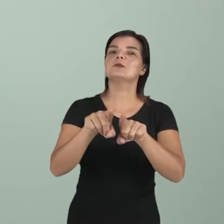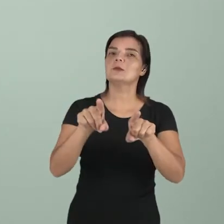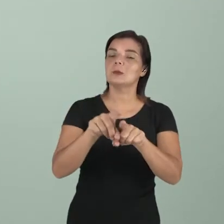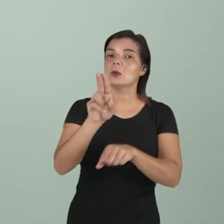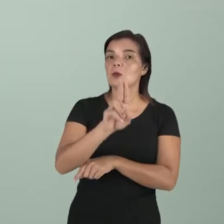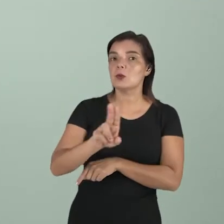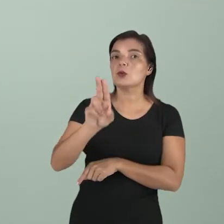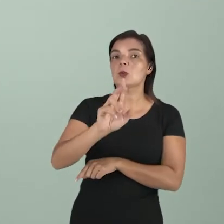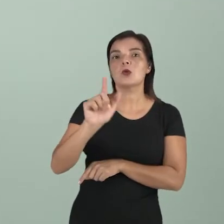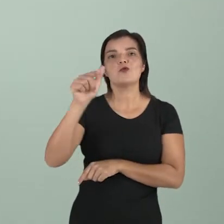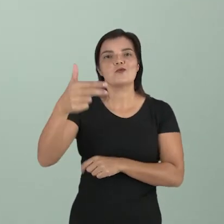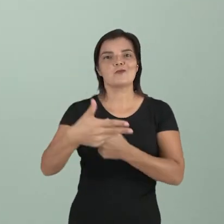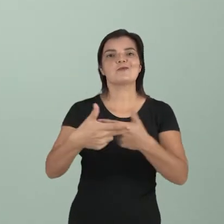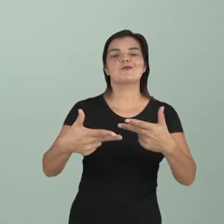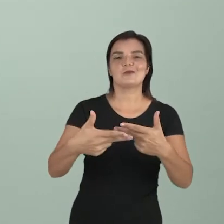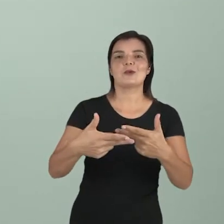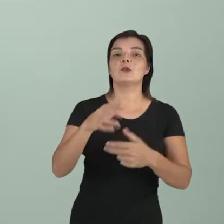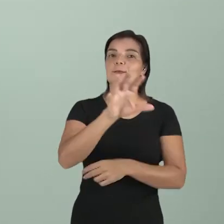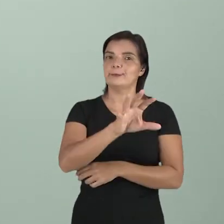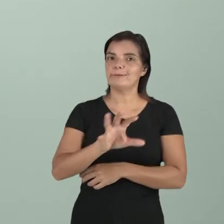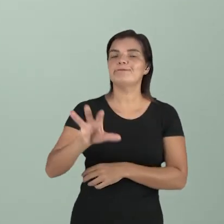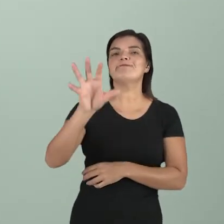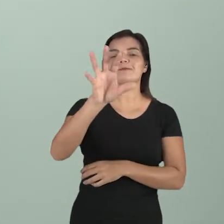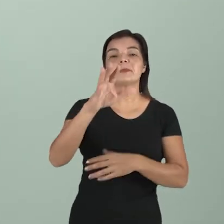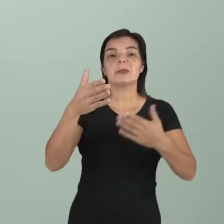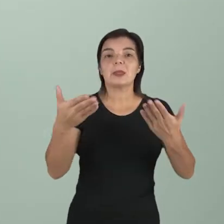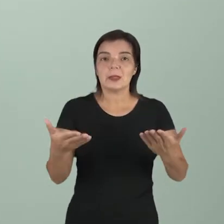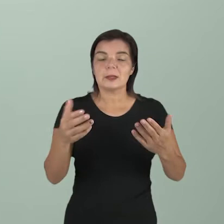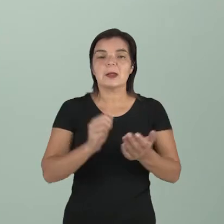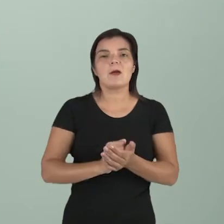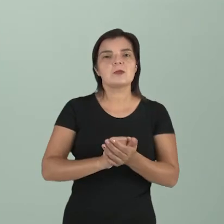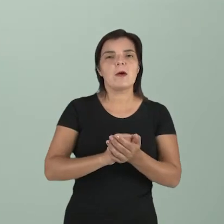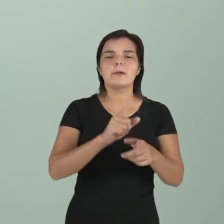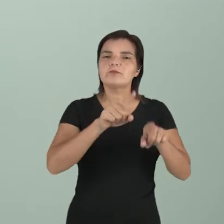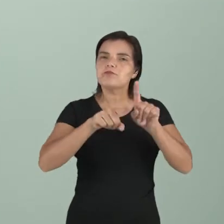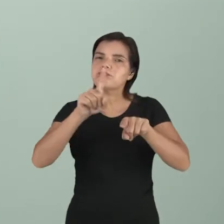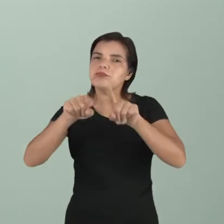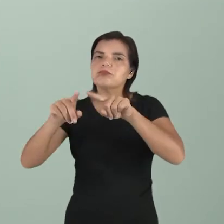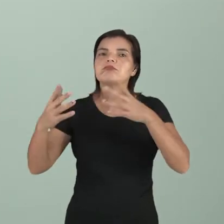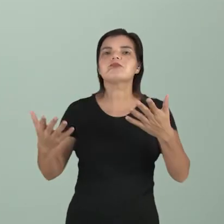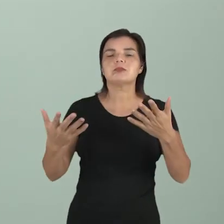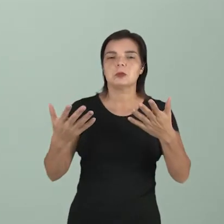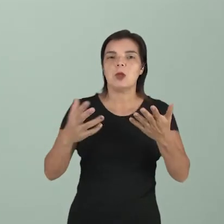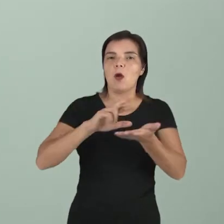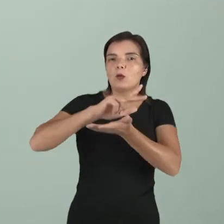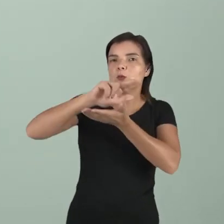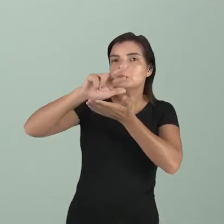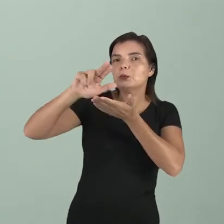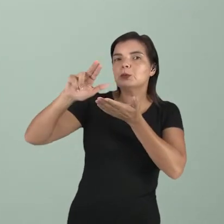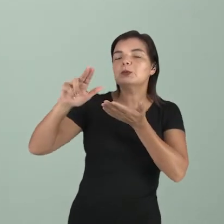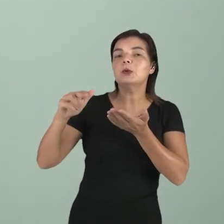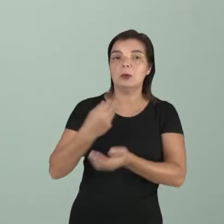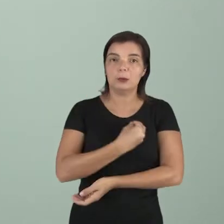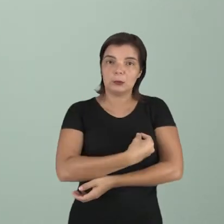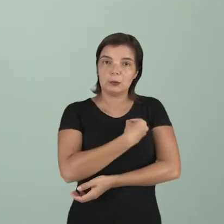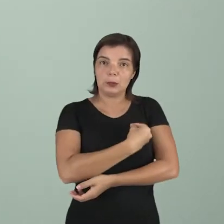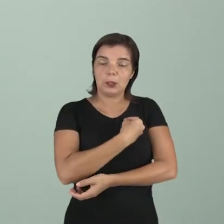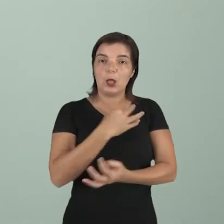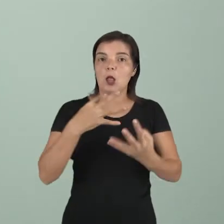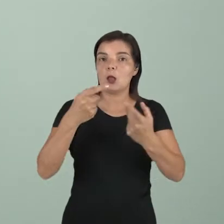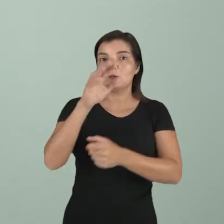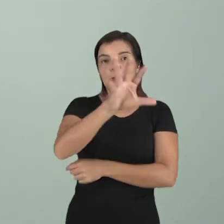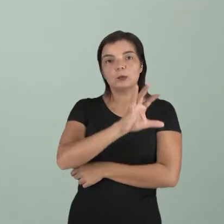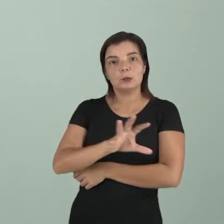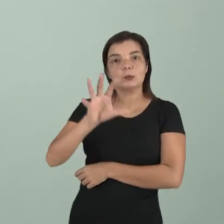o café quente. Então, o acreano ele tem essa cultura 2, 3 da tarde, tomando o café quente.